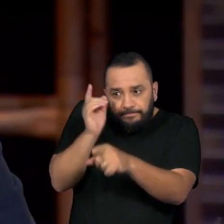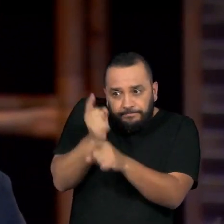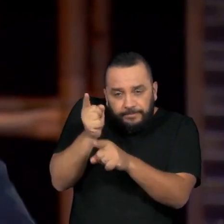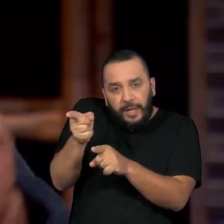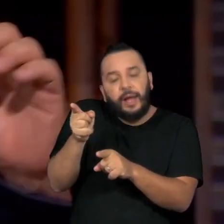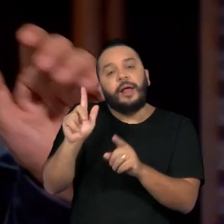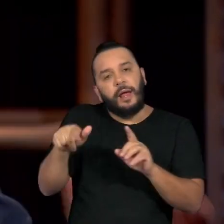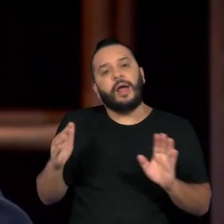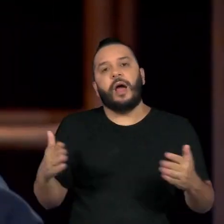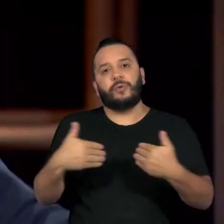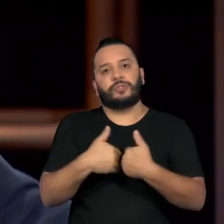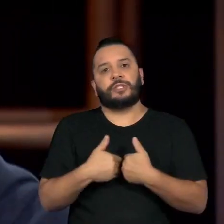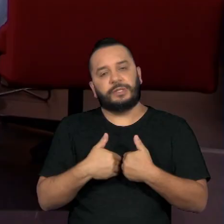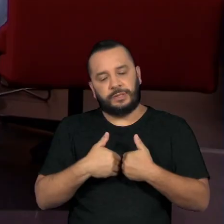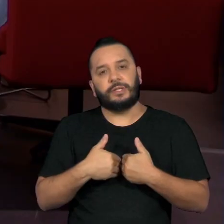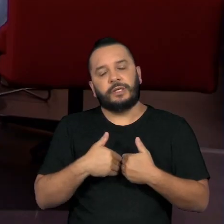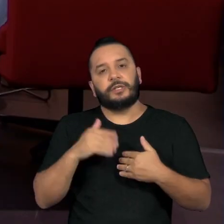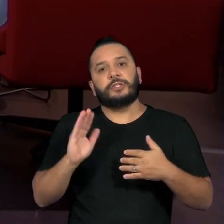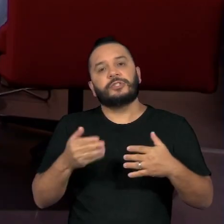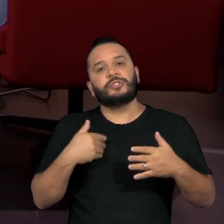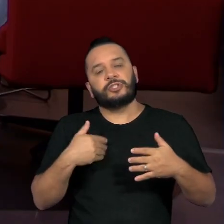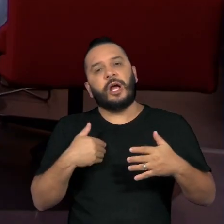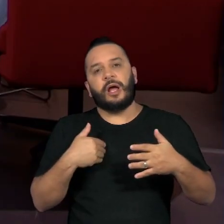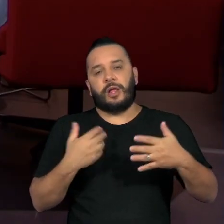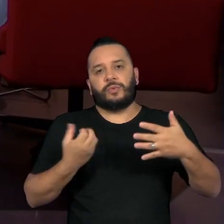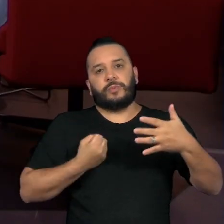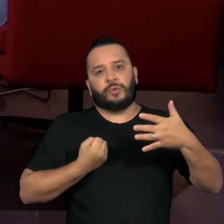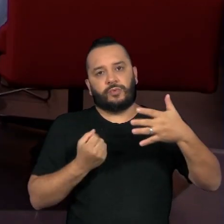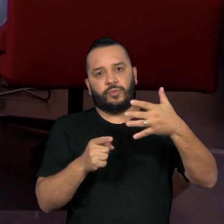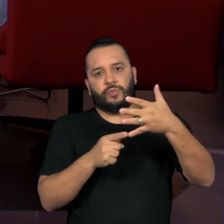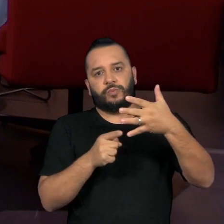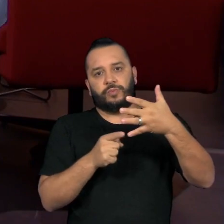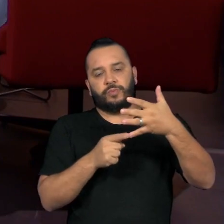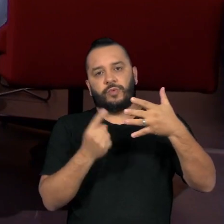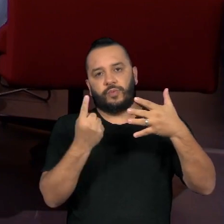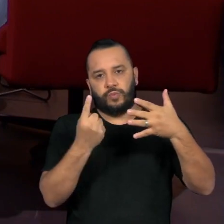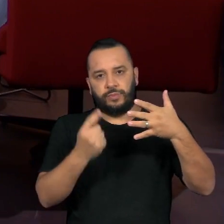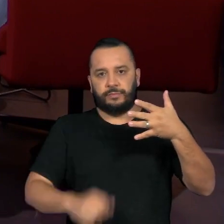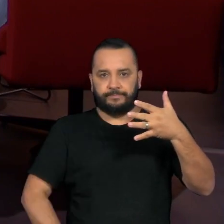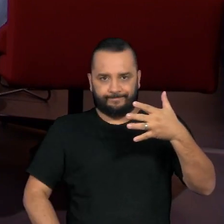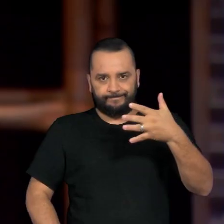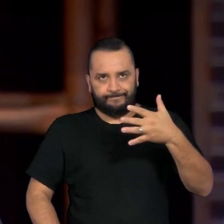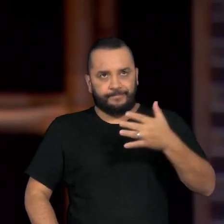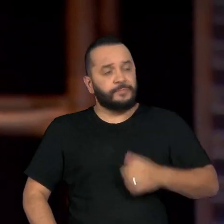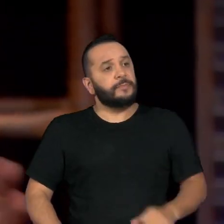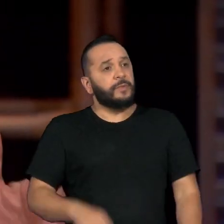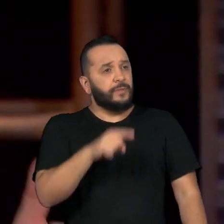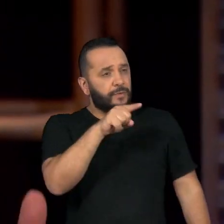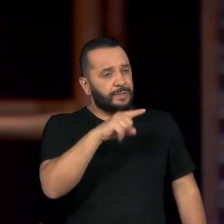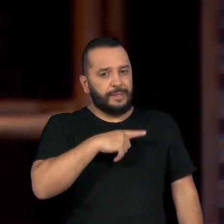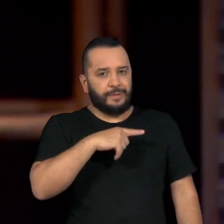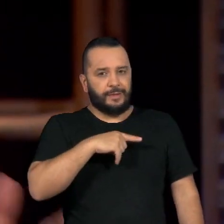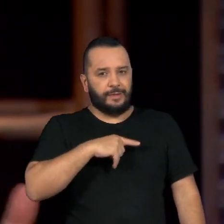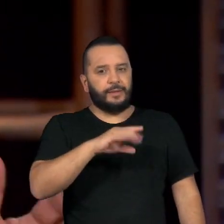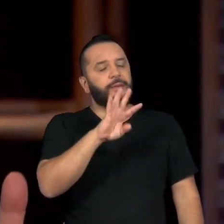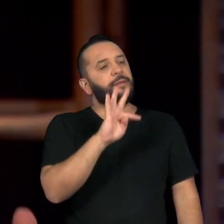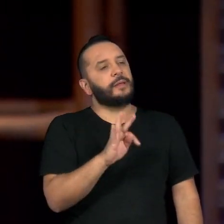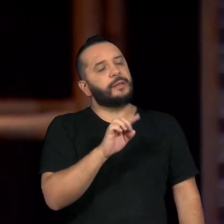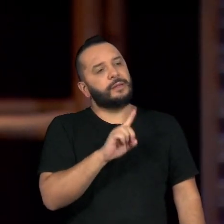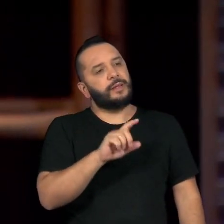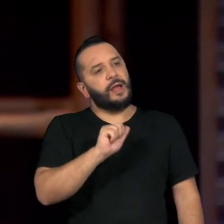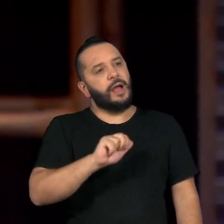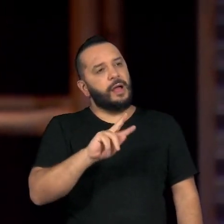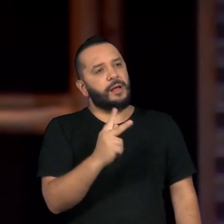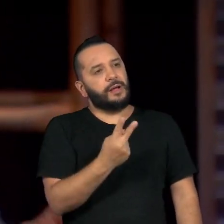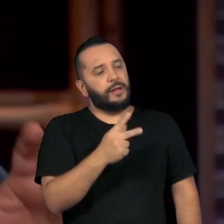autista. Ô Tabata, você que é portadora desse TDAH, o que você pode